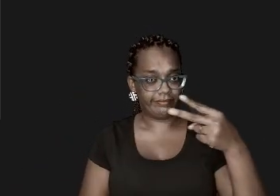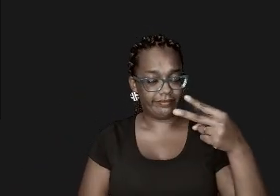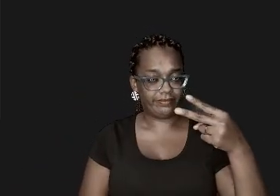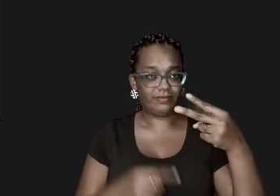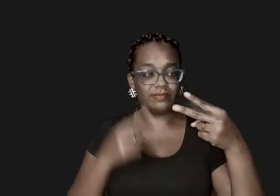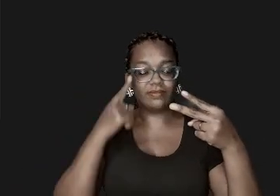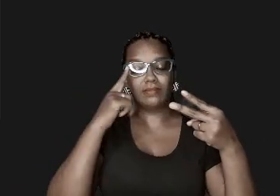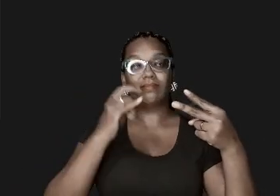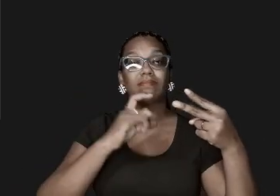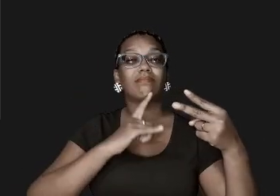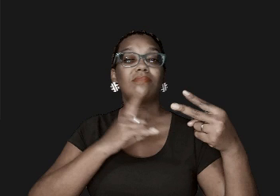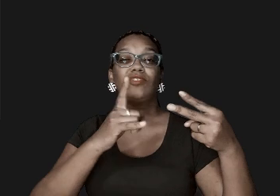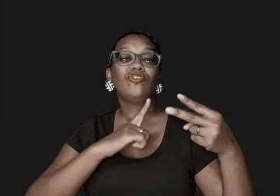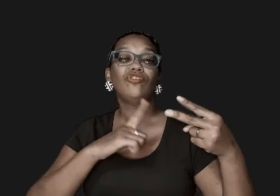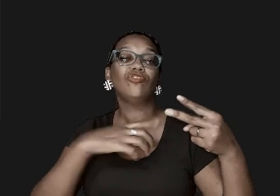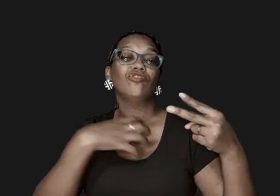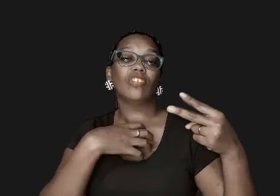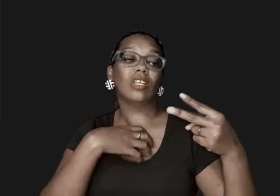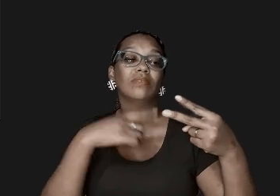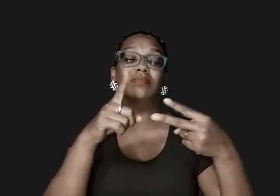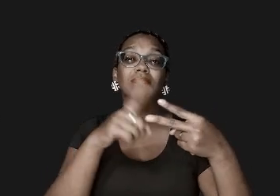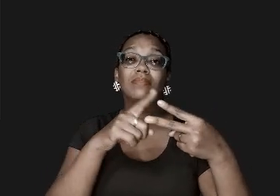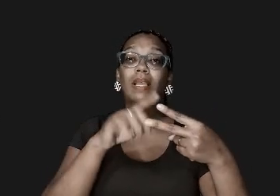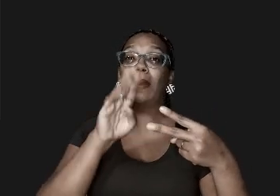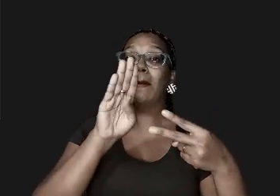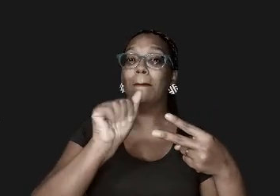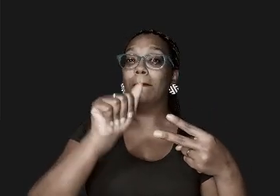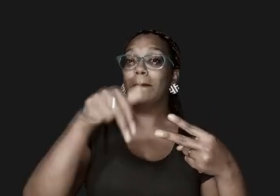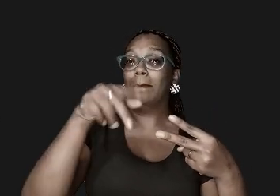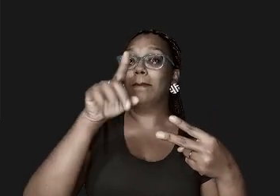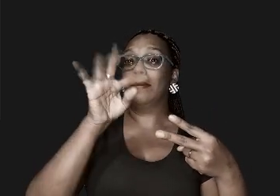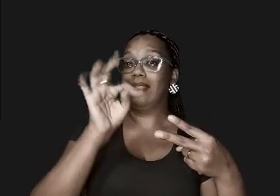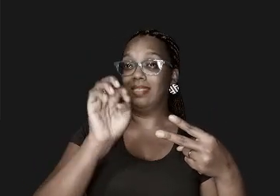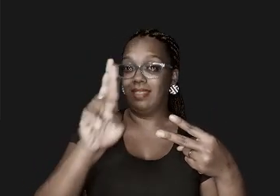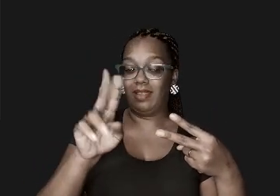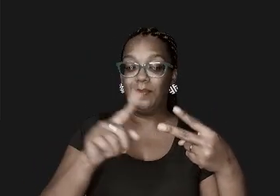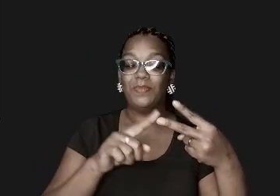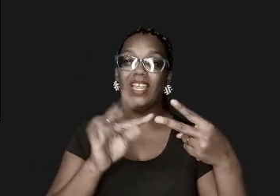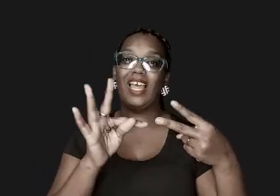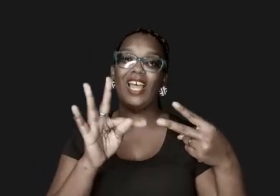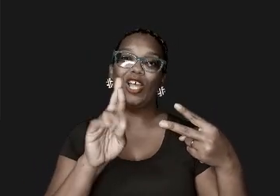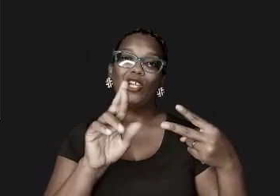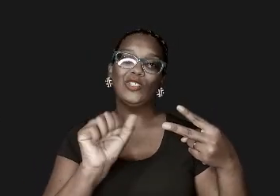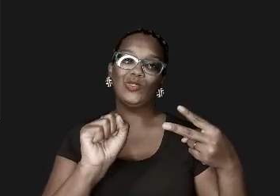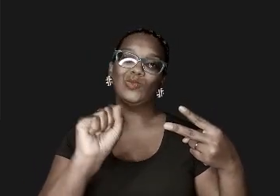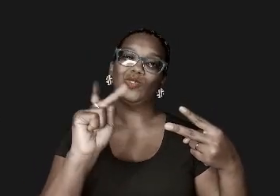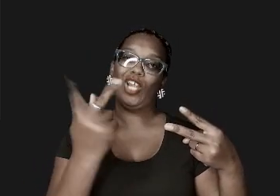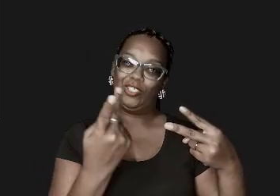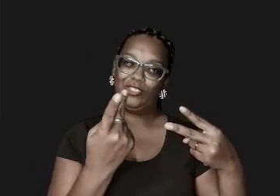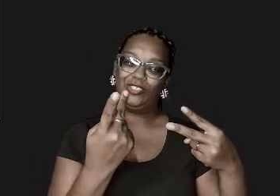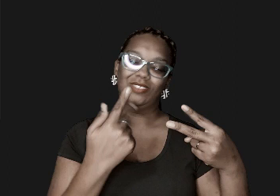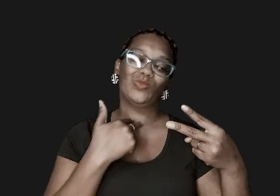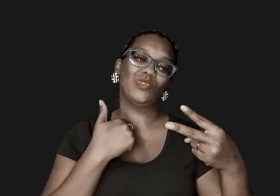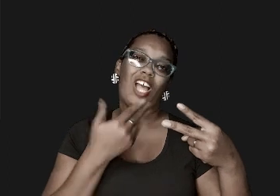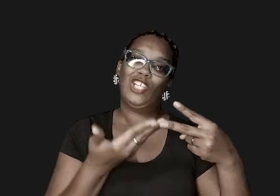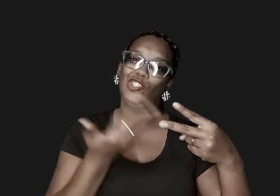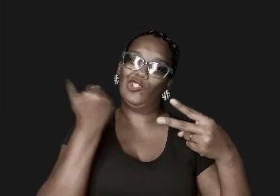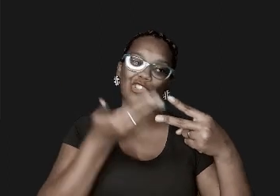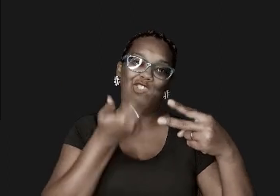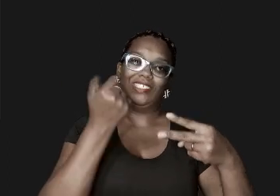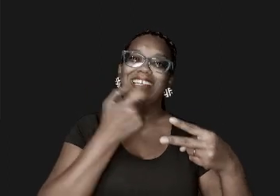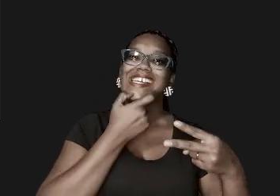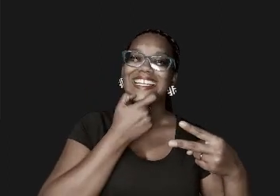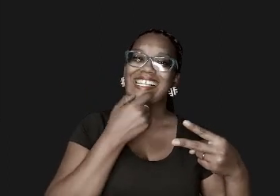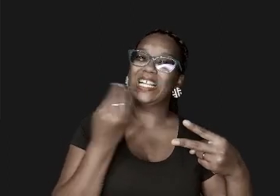informacional a gente vai ter como regra dois tipos de de forma de manipular o banco